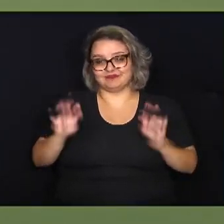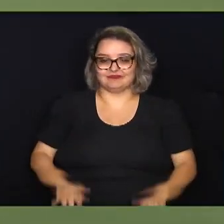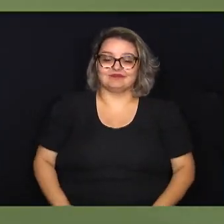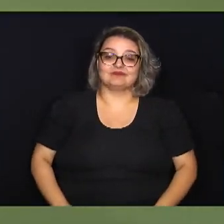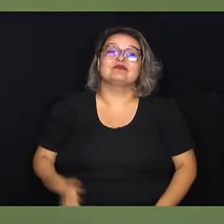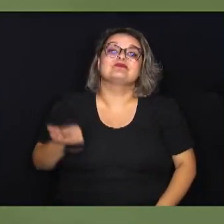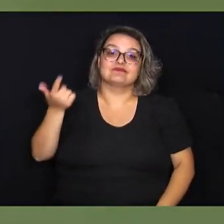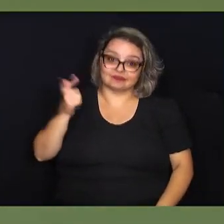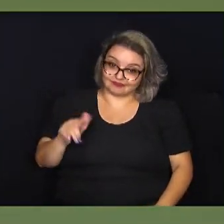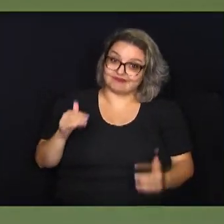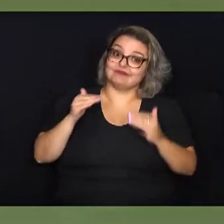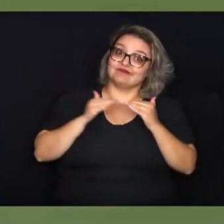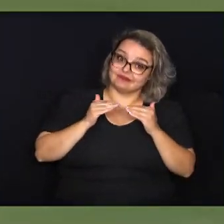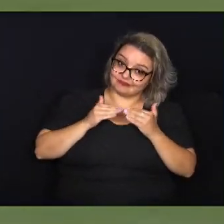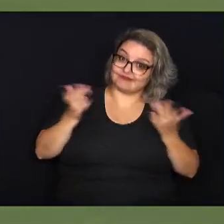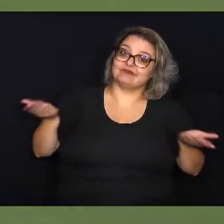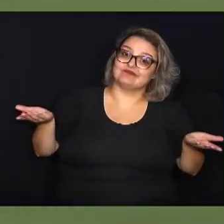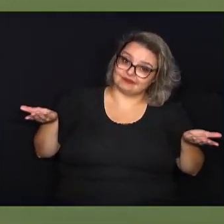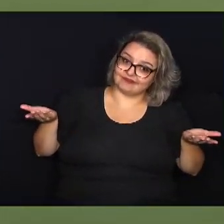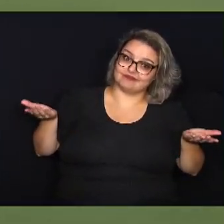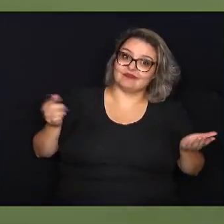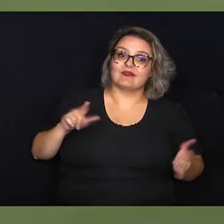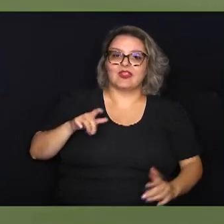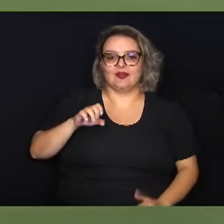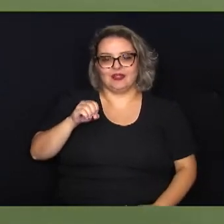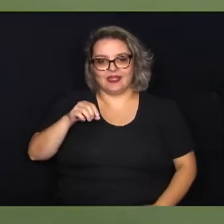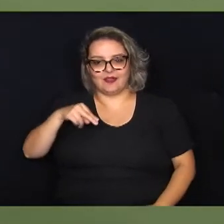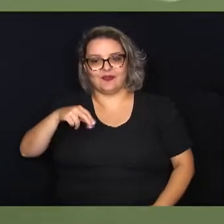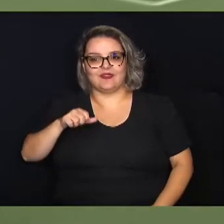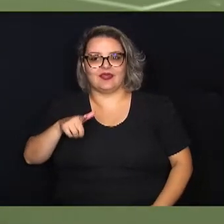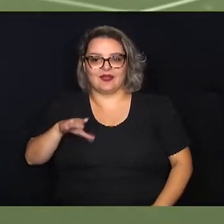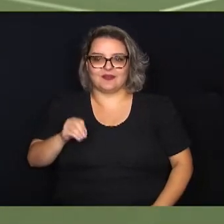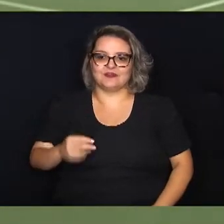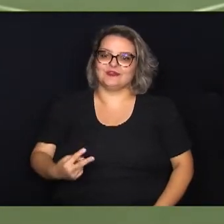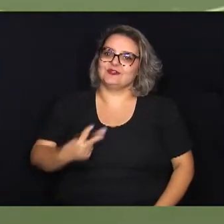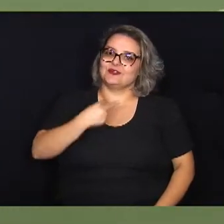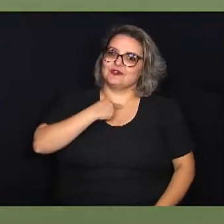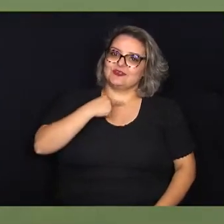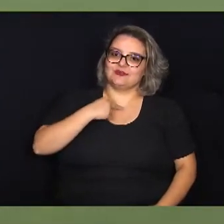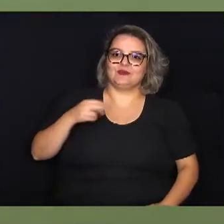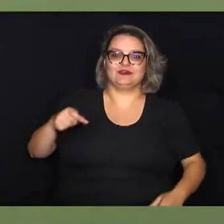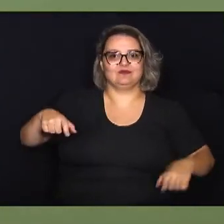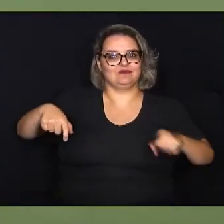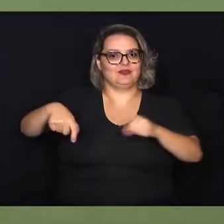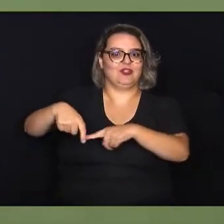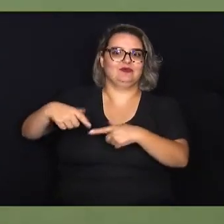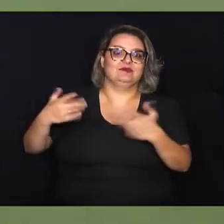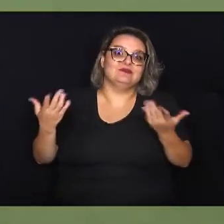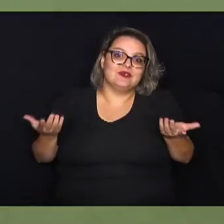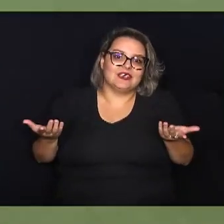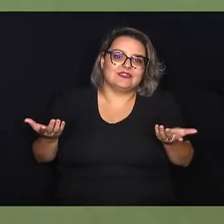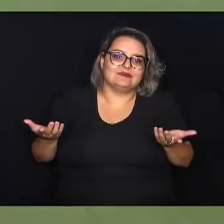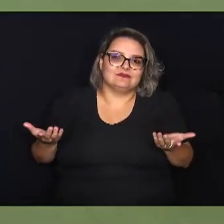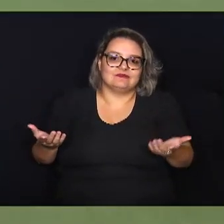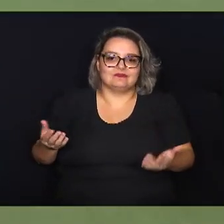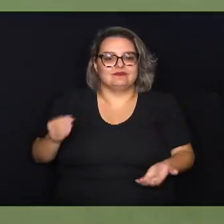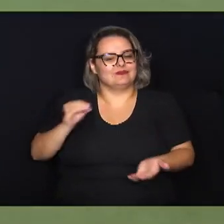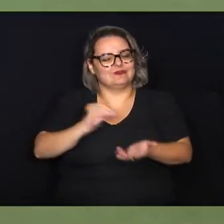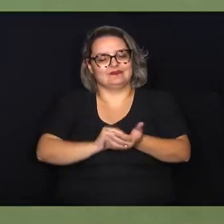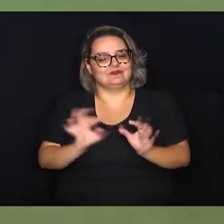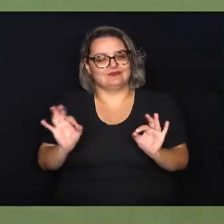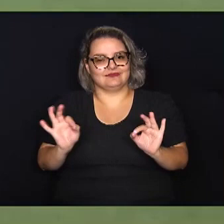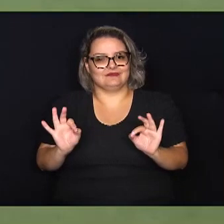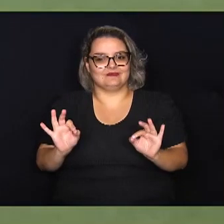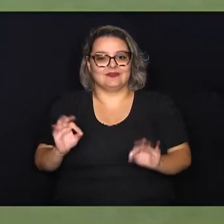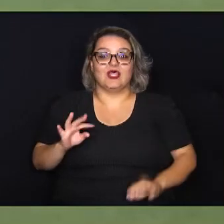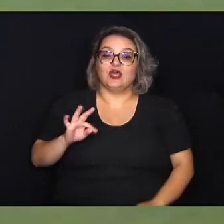vamos combinar, né, pessoal? O Leonaldi não pode perder esse gol aí. Bom, mas também não fez falta nenhuma.